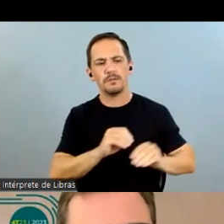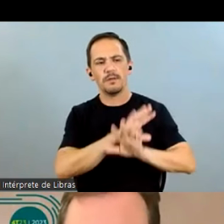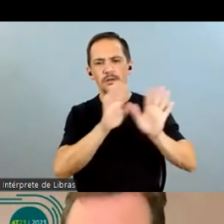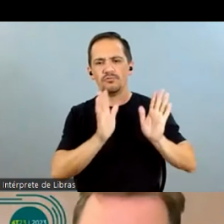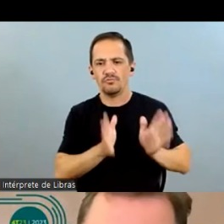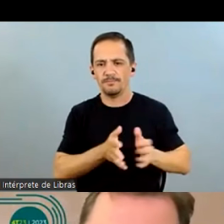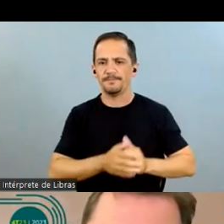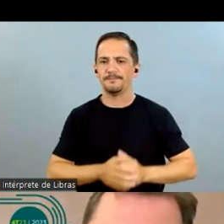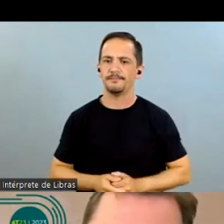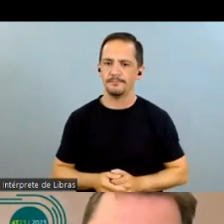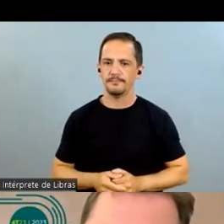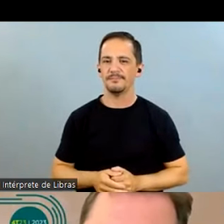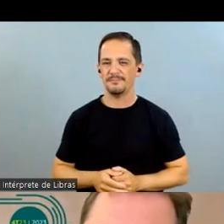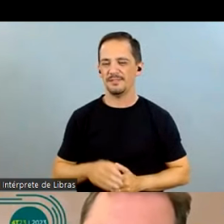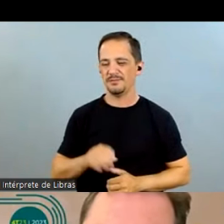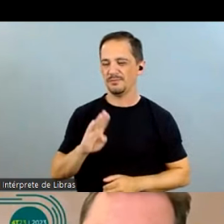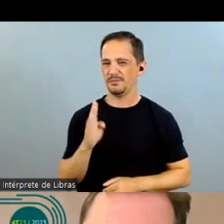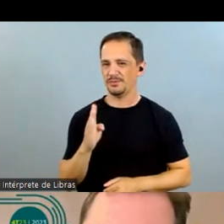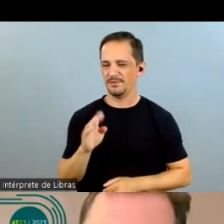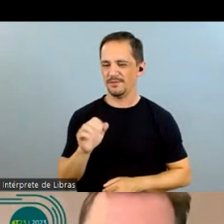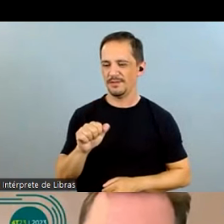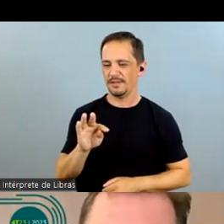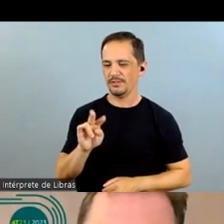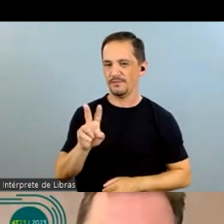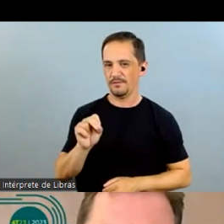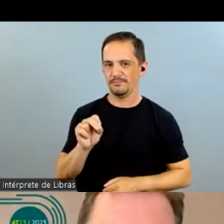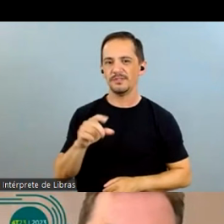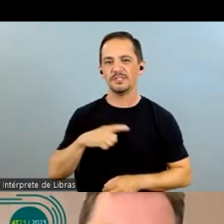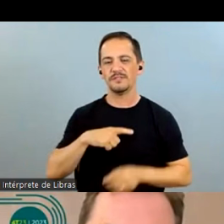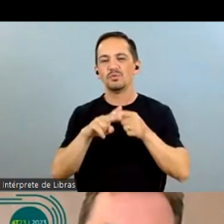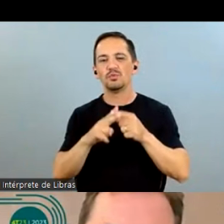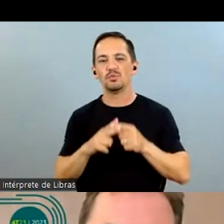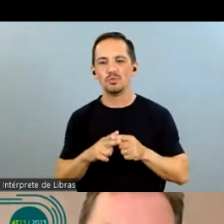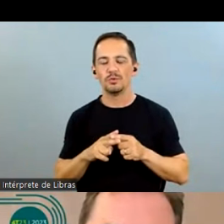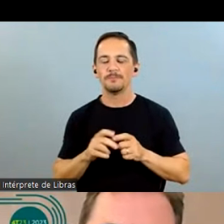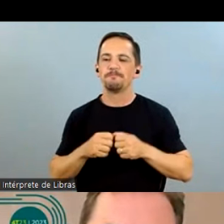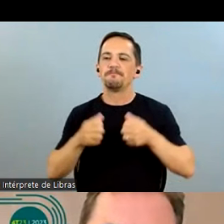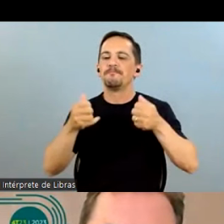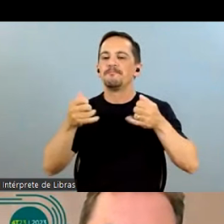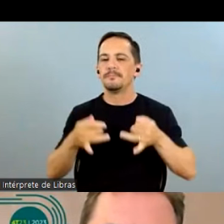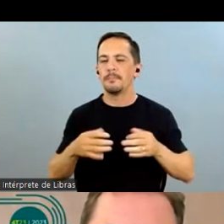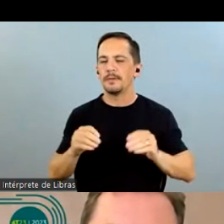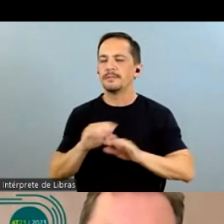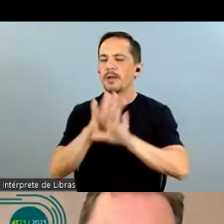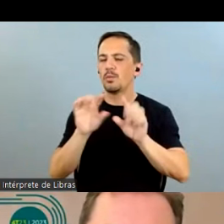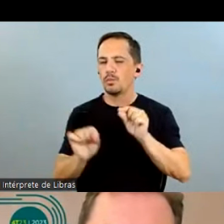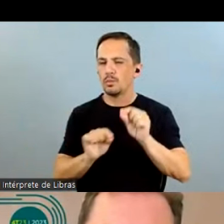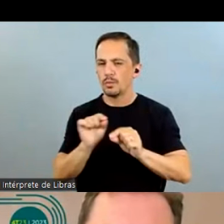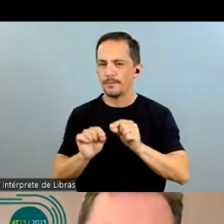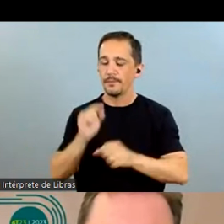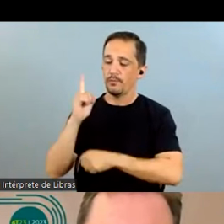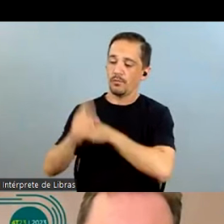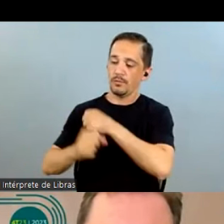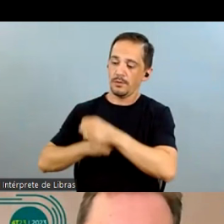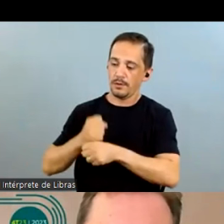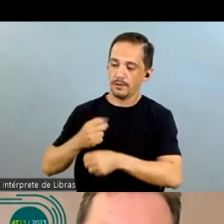ativo biológico né que nós tivemos um ajuste então até para explicar direito ao longo de 2023 nós fizemos as